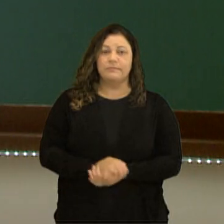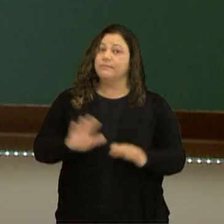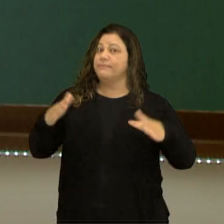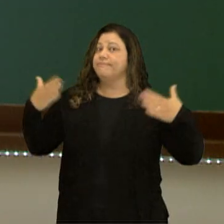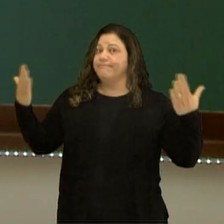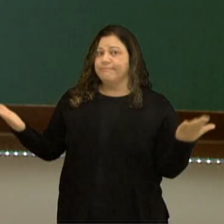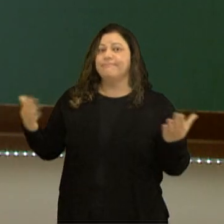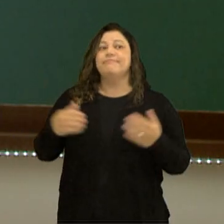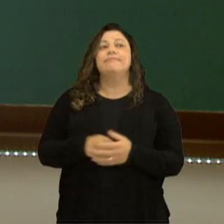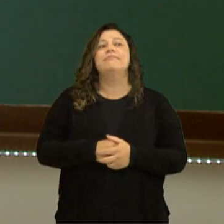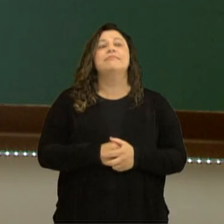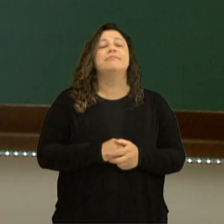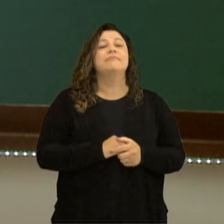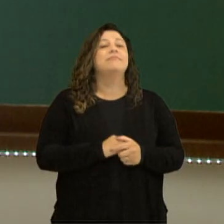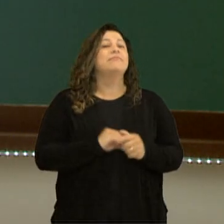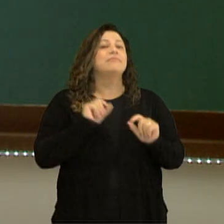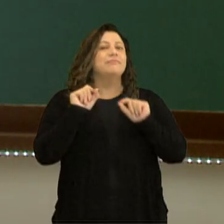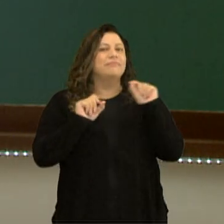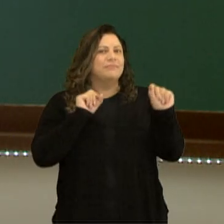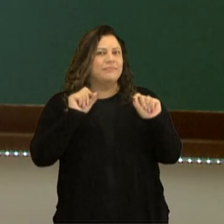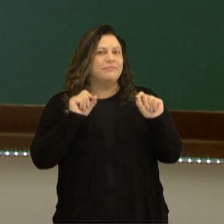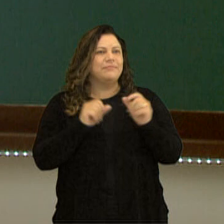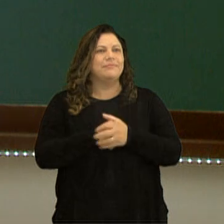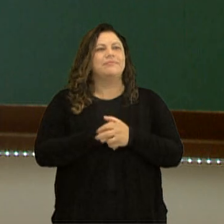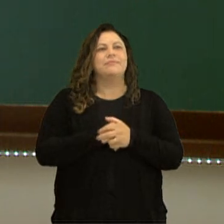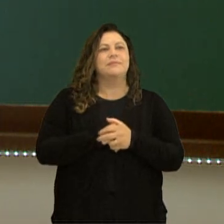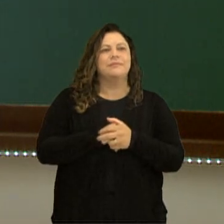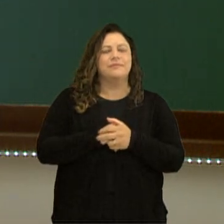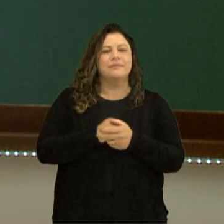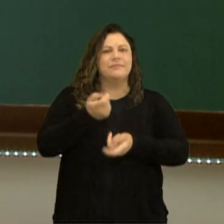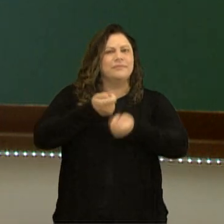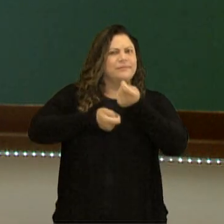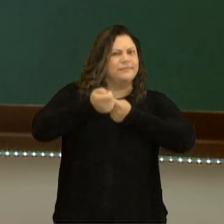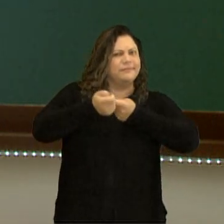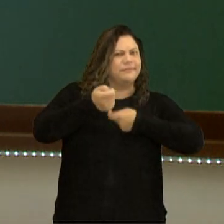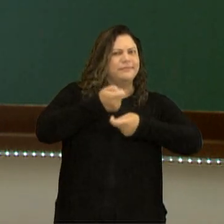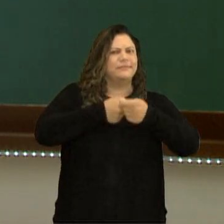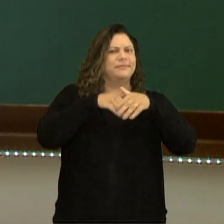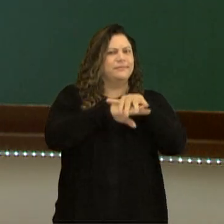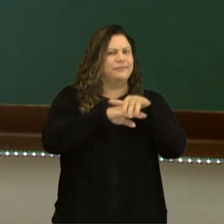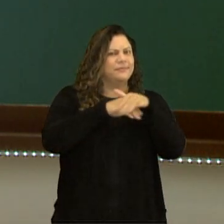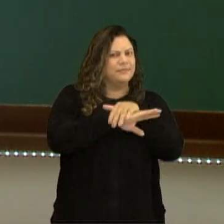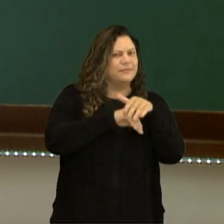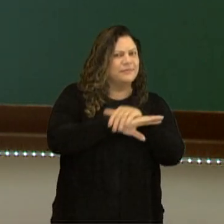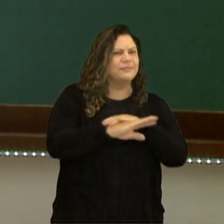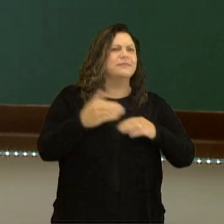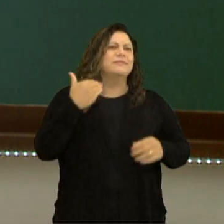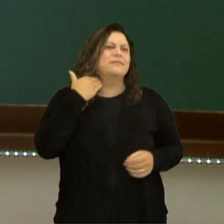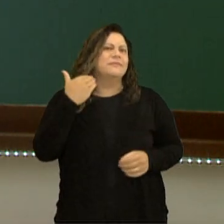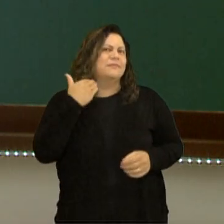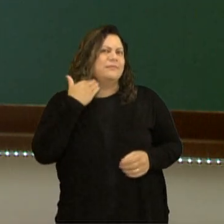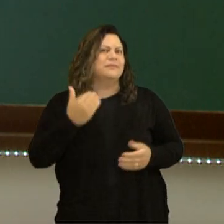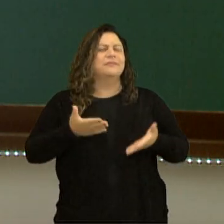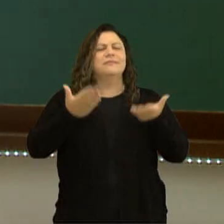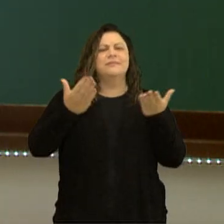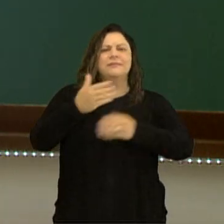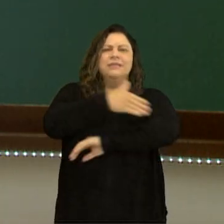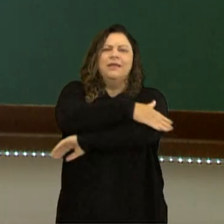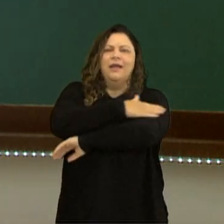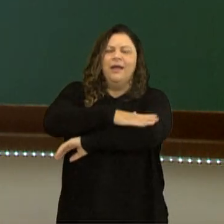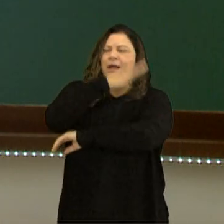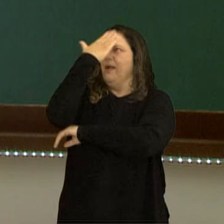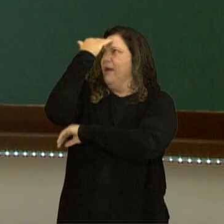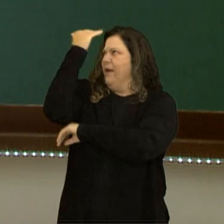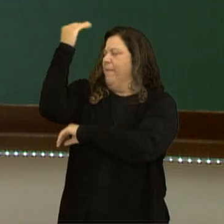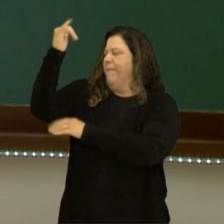Então, save your money, economizar, guardar dinheiro, você consegue no bank. E o parque mais famoso